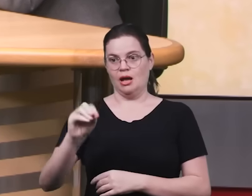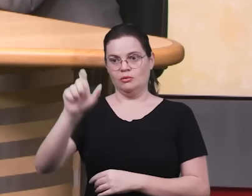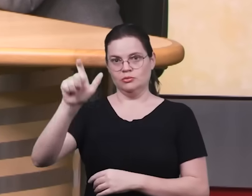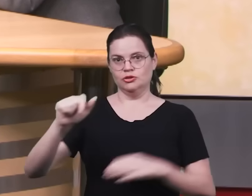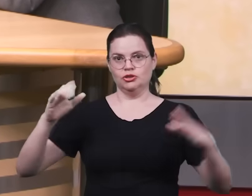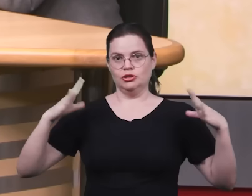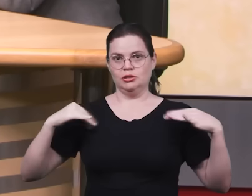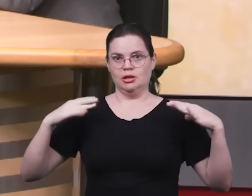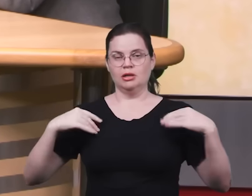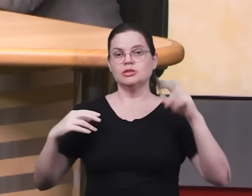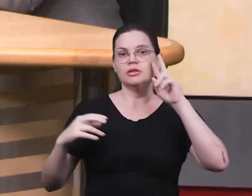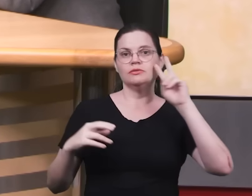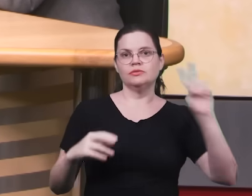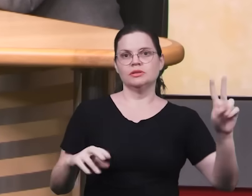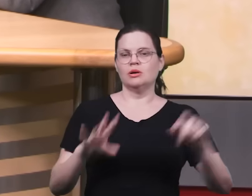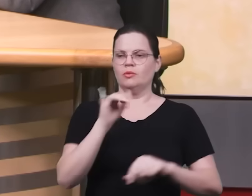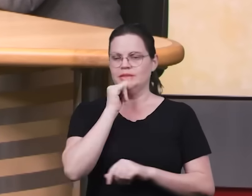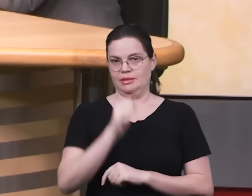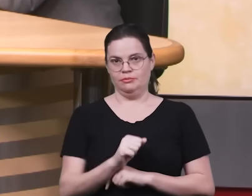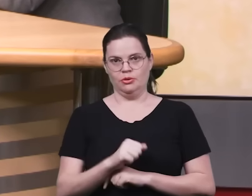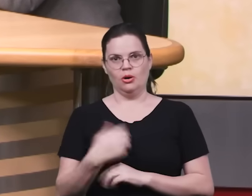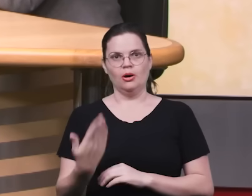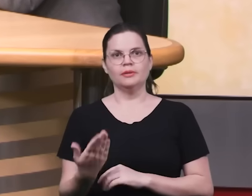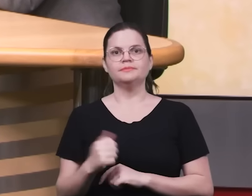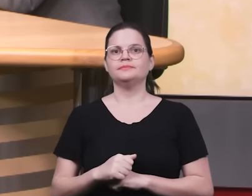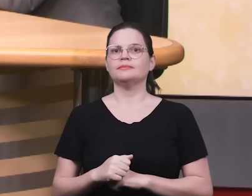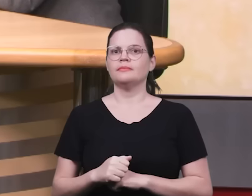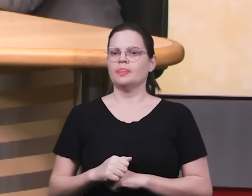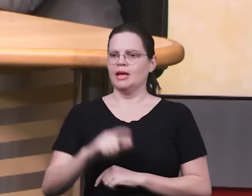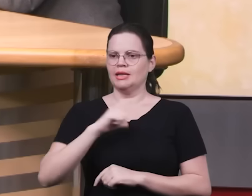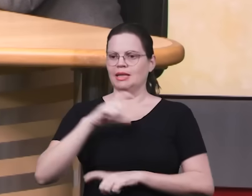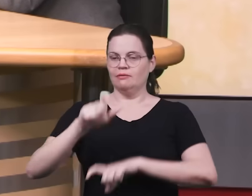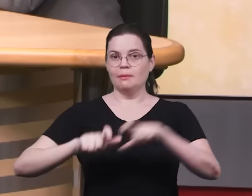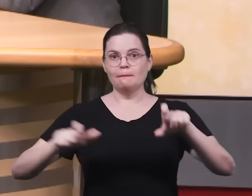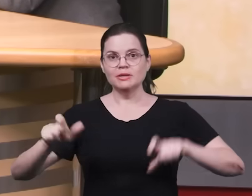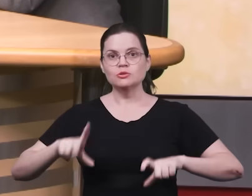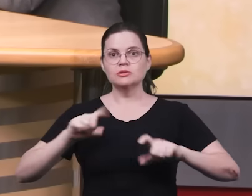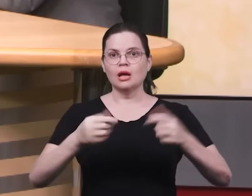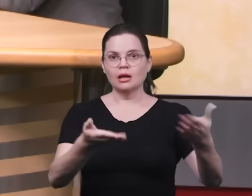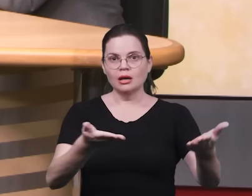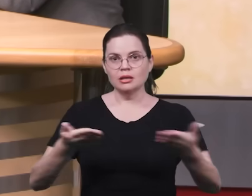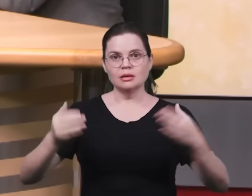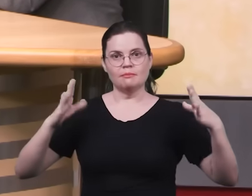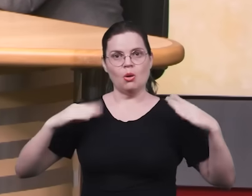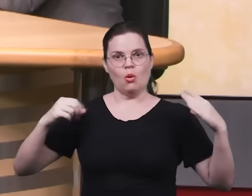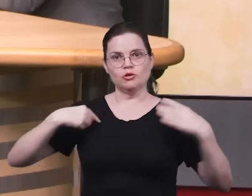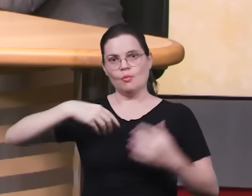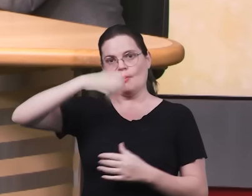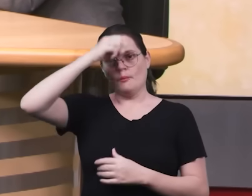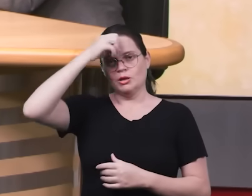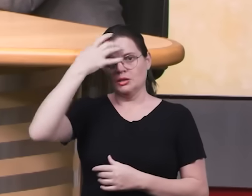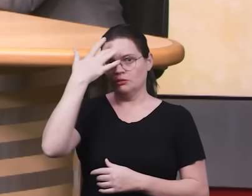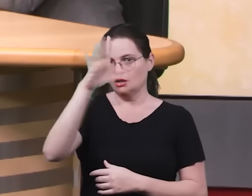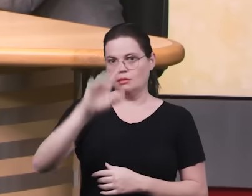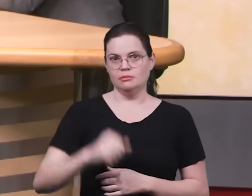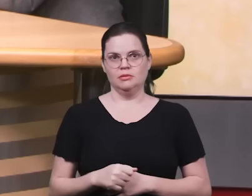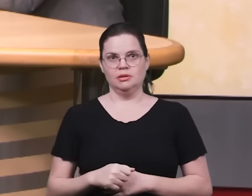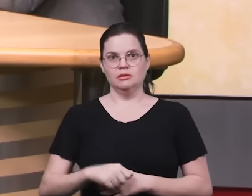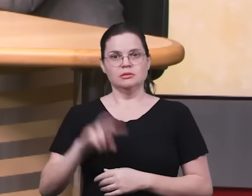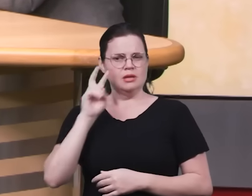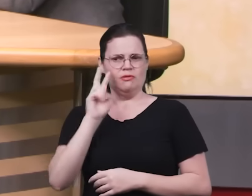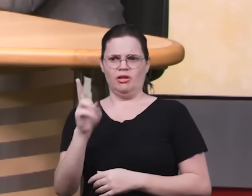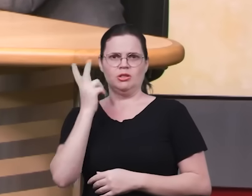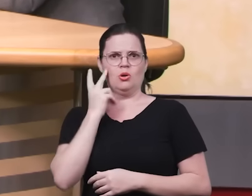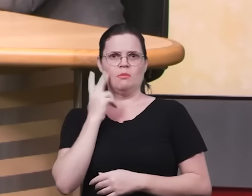né? perfeito. O anjo apareceu a Pedro, muitos hospedaram o anjo sem saber. A pessoa chegou ali mesmo. Você vê como se fosse o mundo